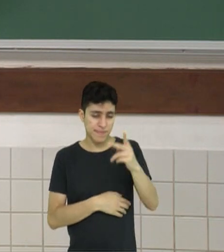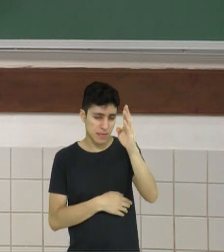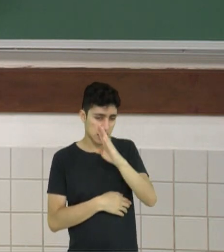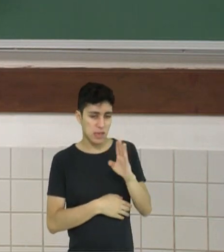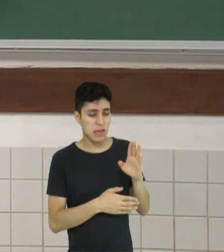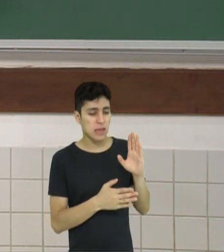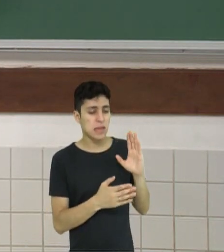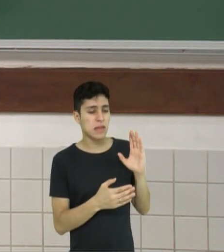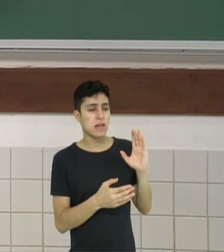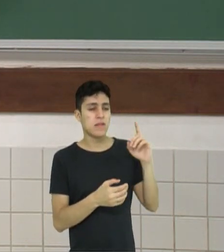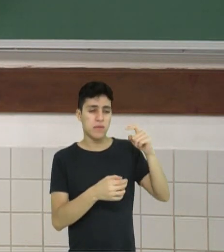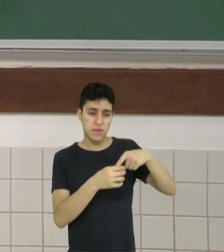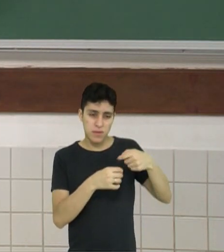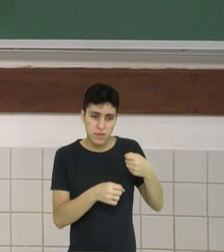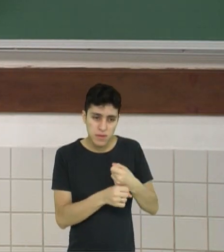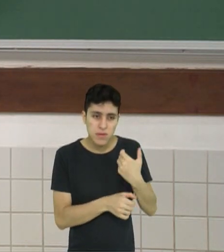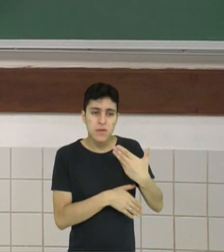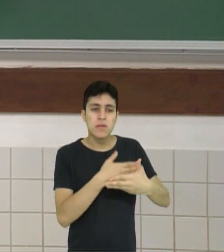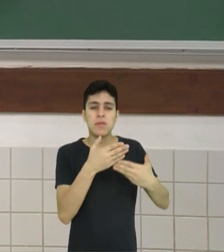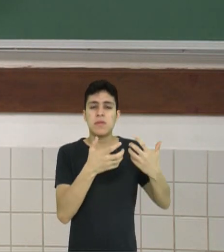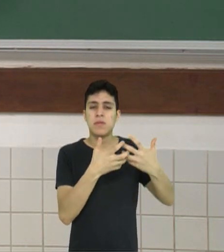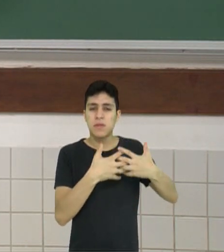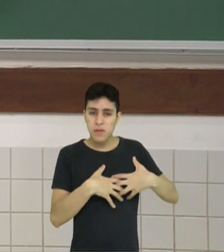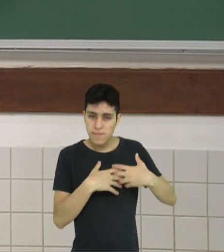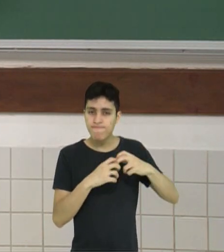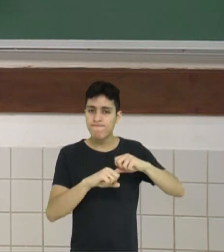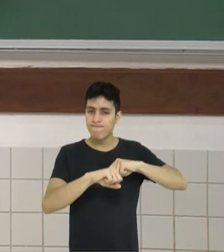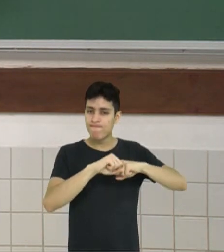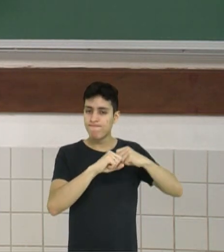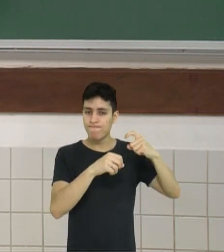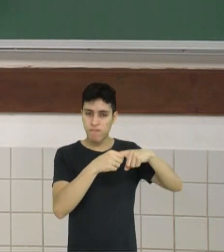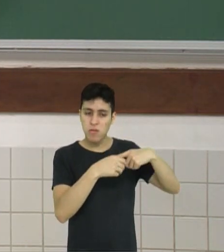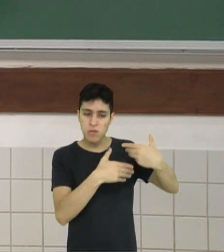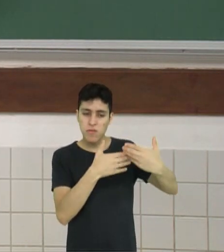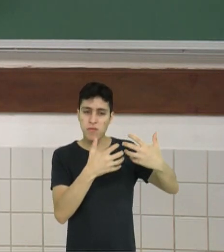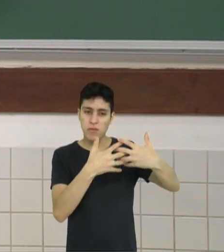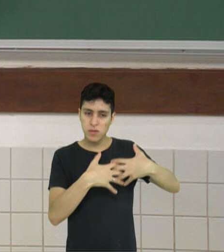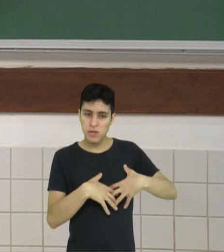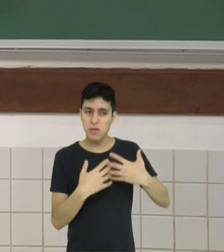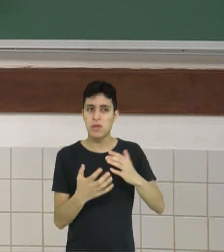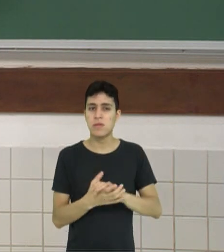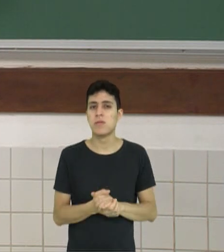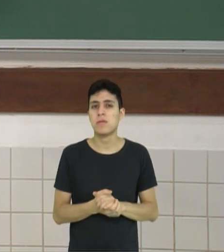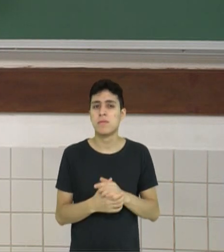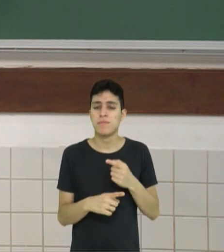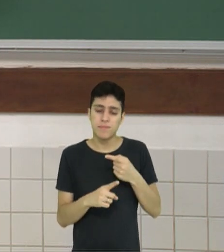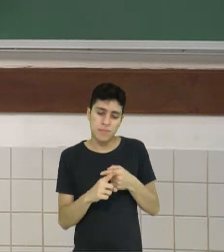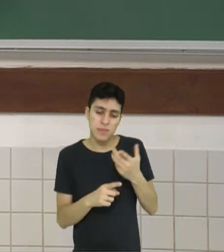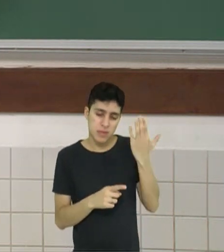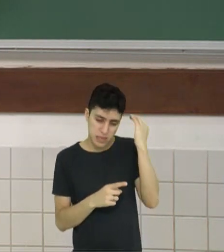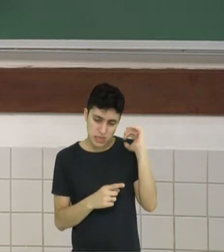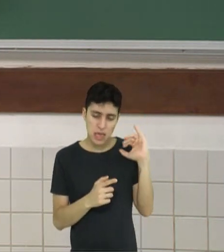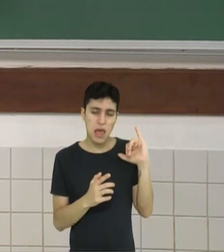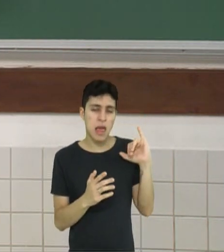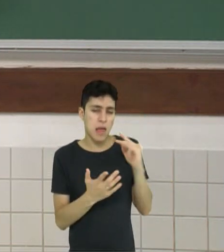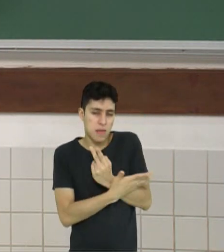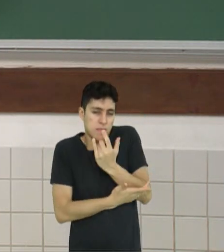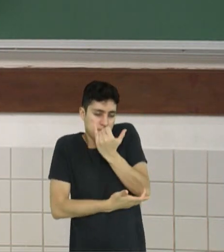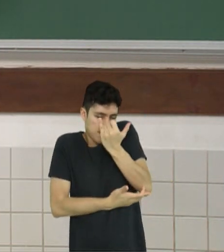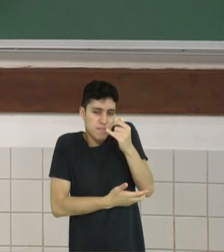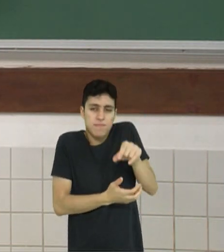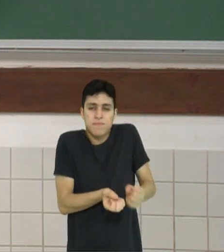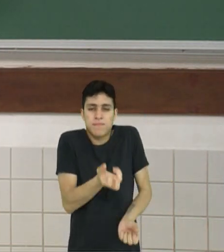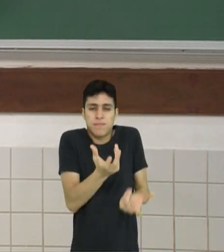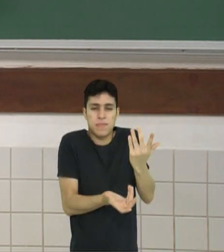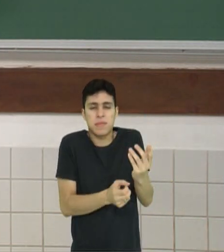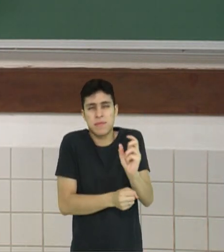foi reconstruída, está lá funcionando a todo vapor, né, porque sofreu, infelizmente, foi acometida por um incêndio aí há